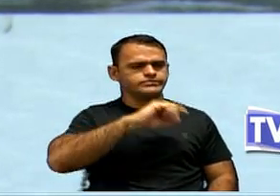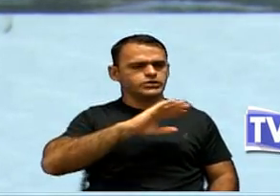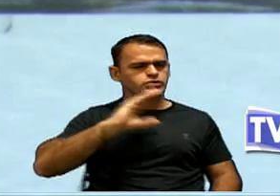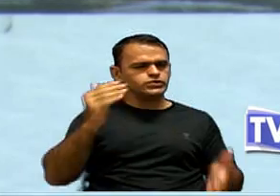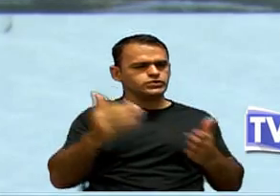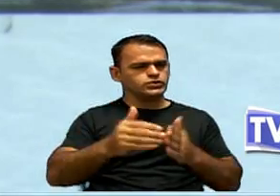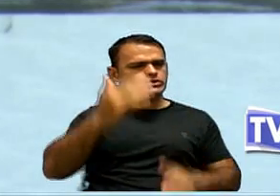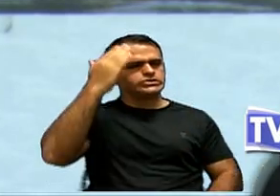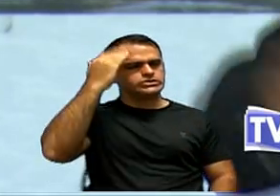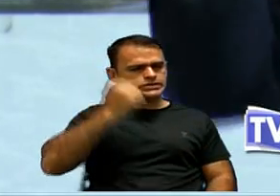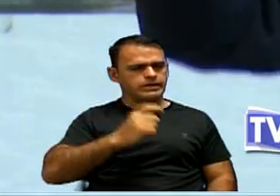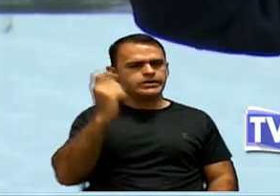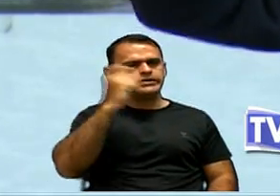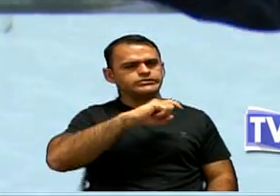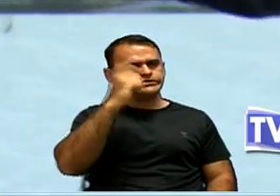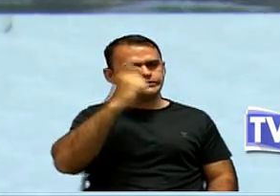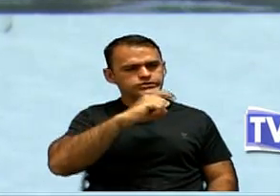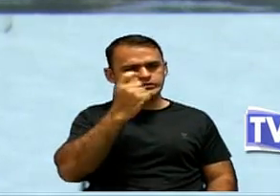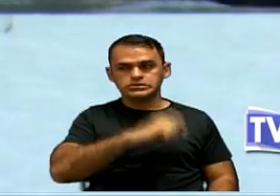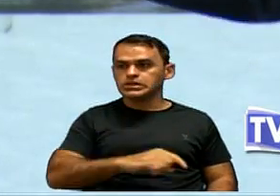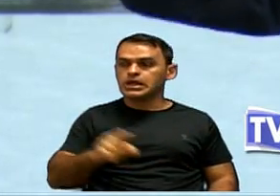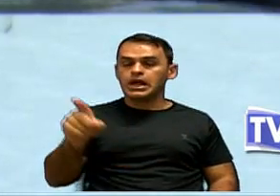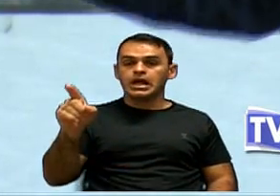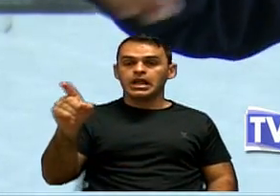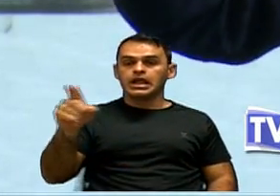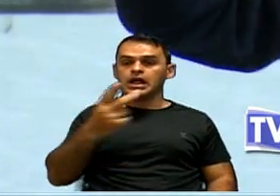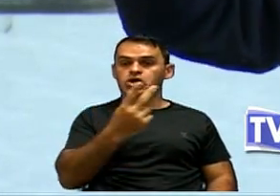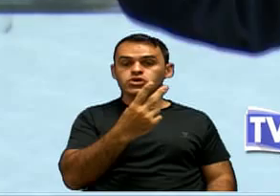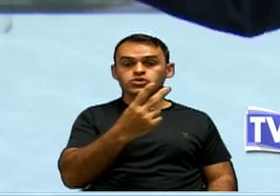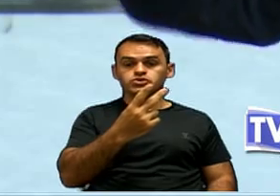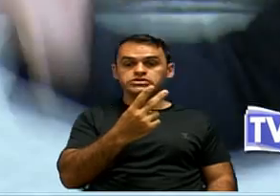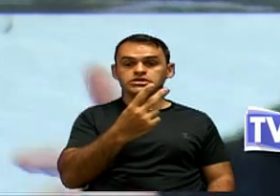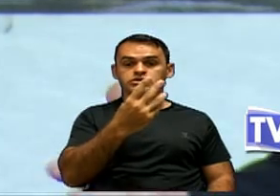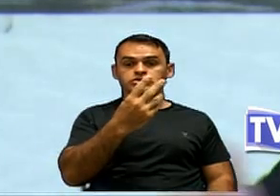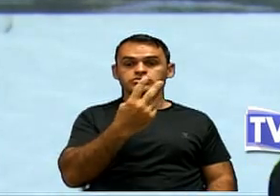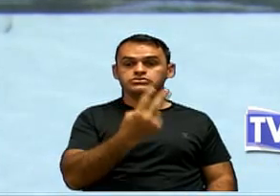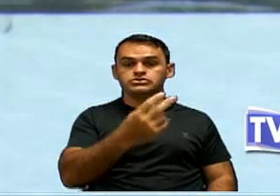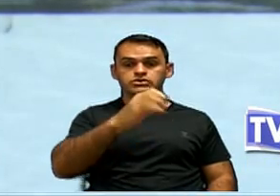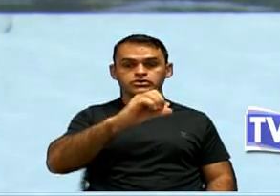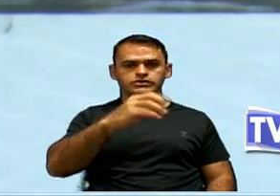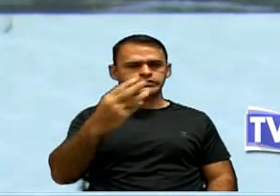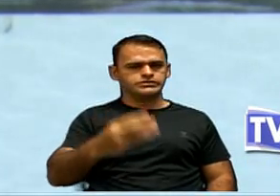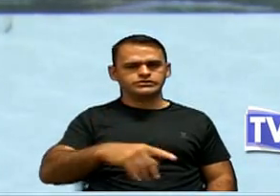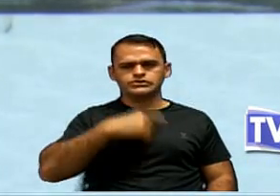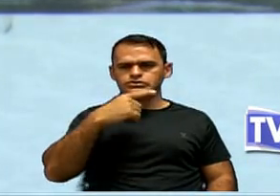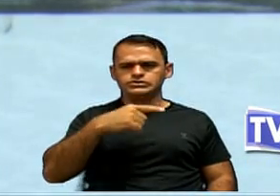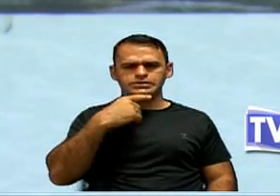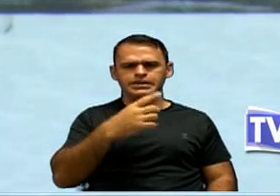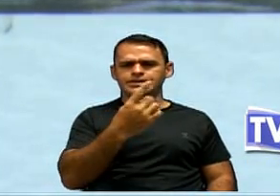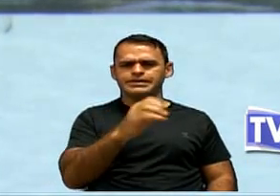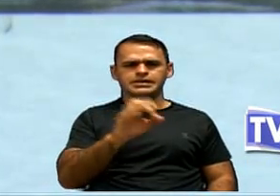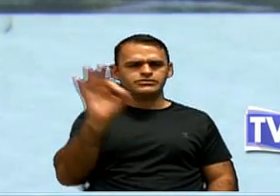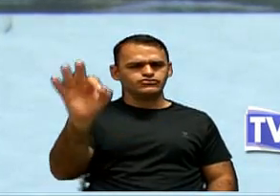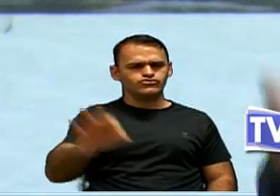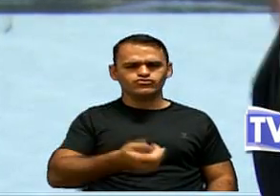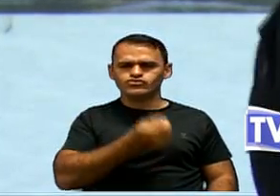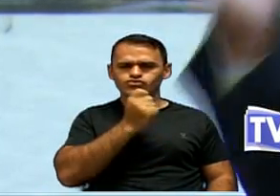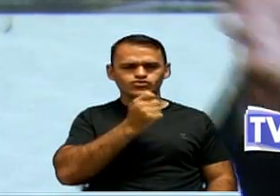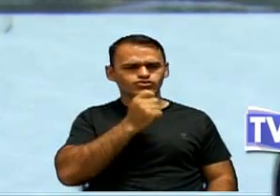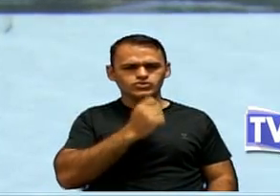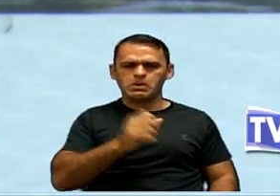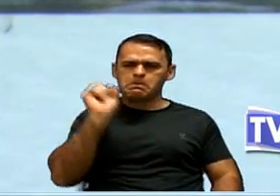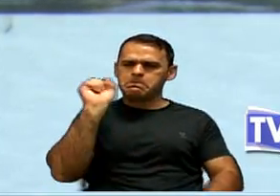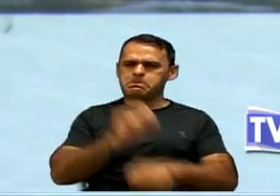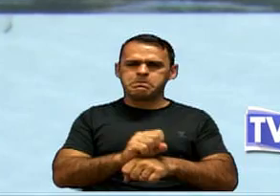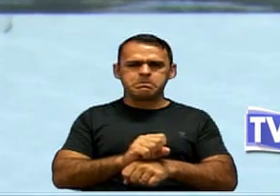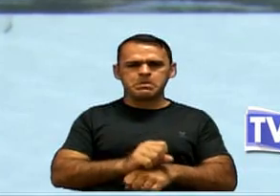o novo regional não atendeu nada. A sua capacidade, que é dos 293 leitos, não está atendendo 10% dos leitos aqui em Sorocaba. Está